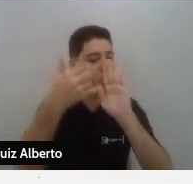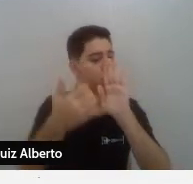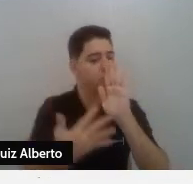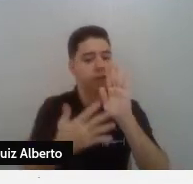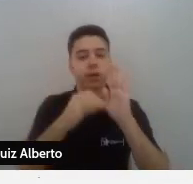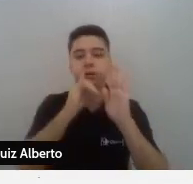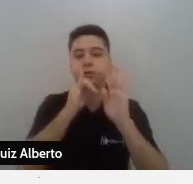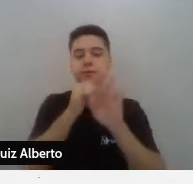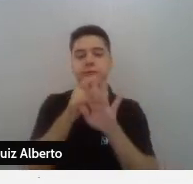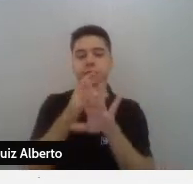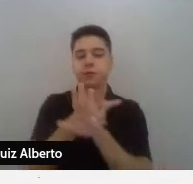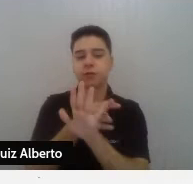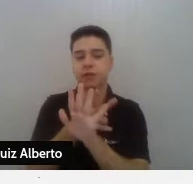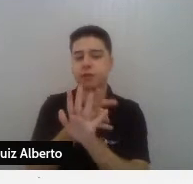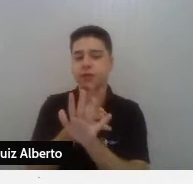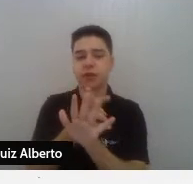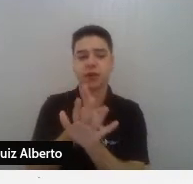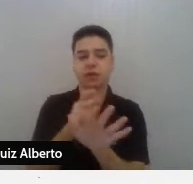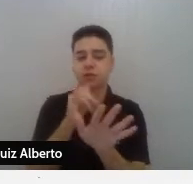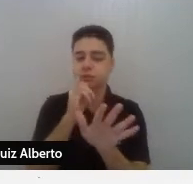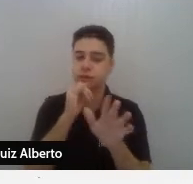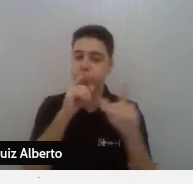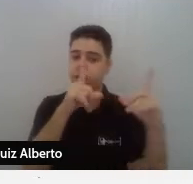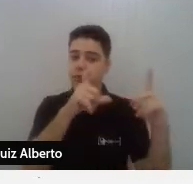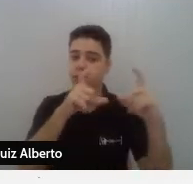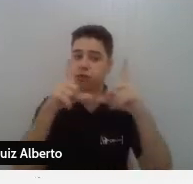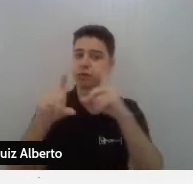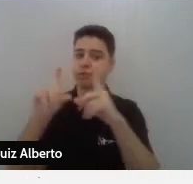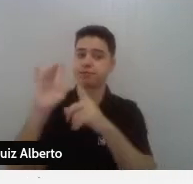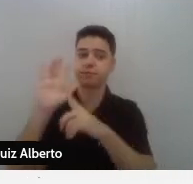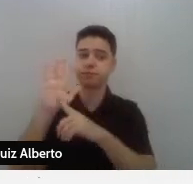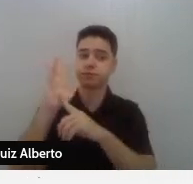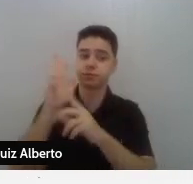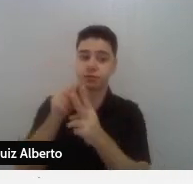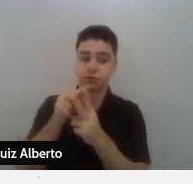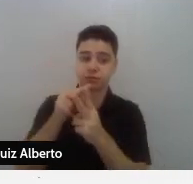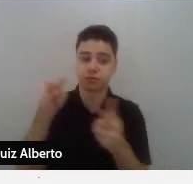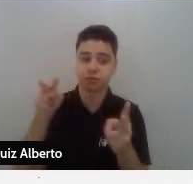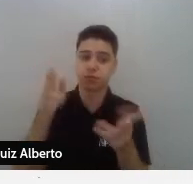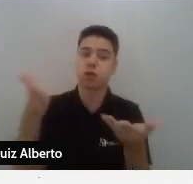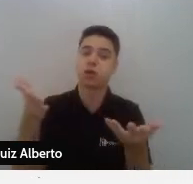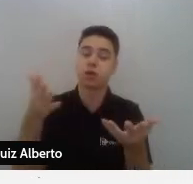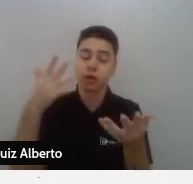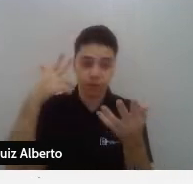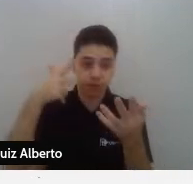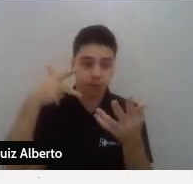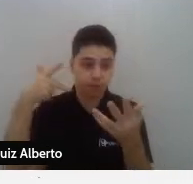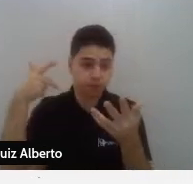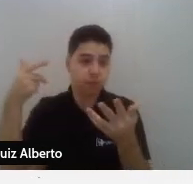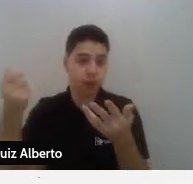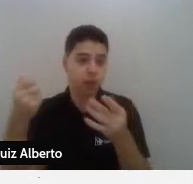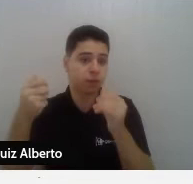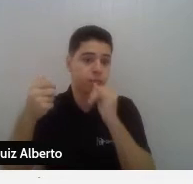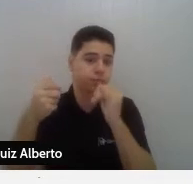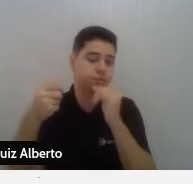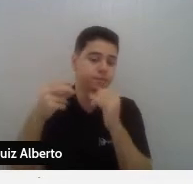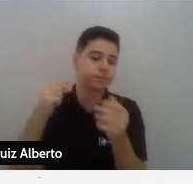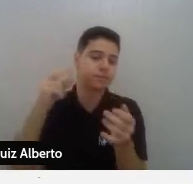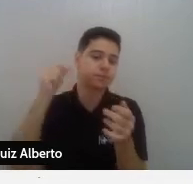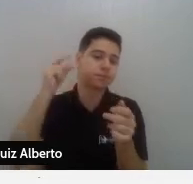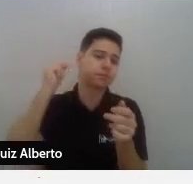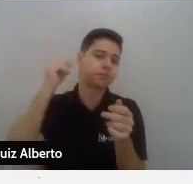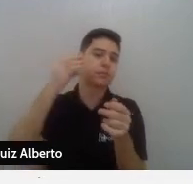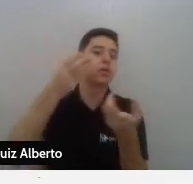tem as fotografias, que hoje a fotografia digital, ela é mais acessível, tanto antigamente nas